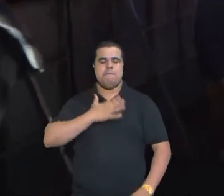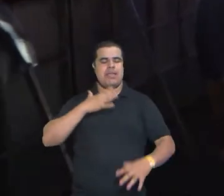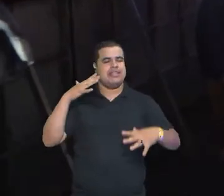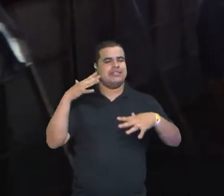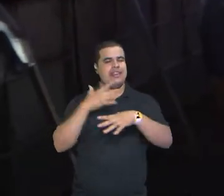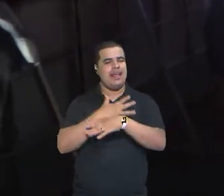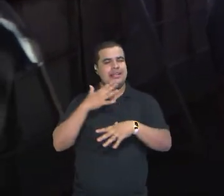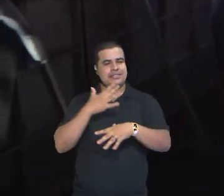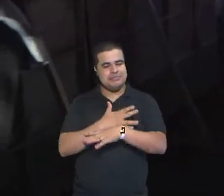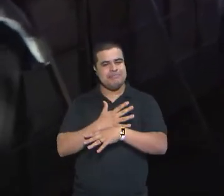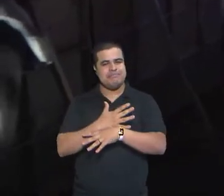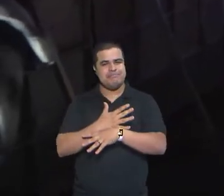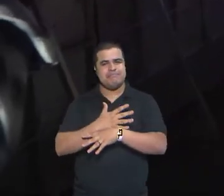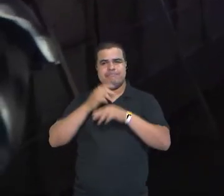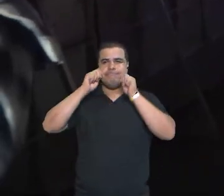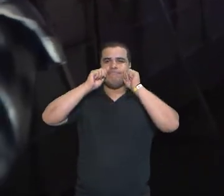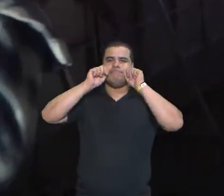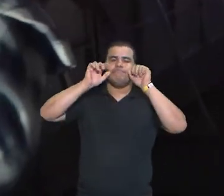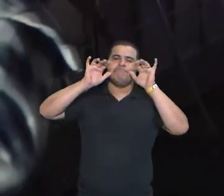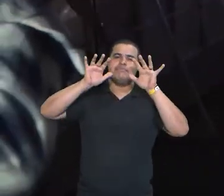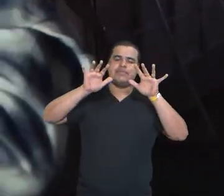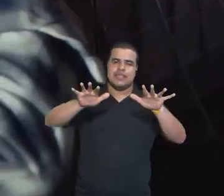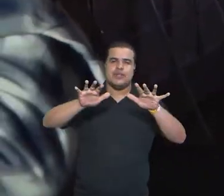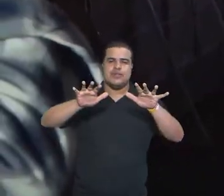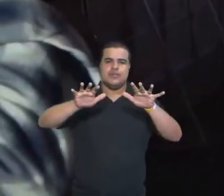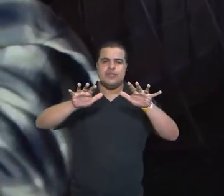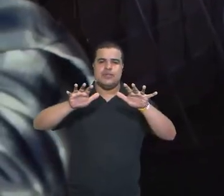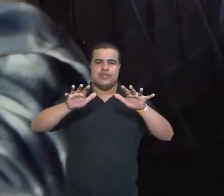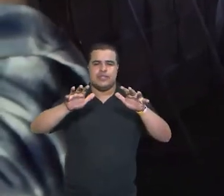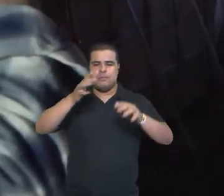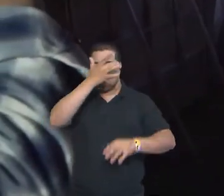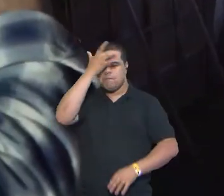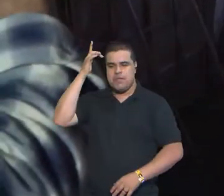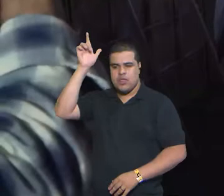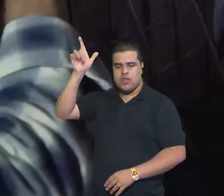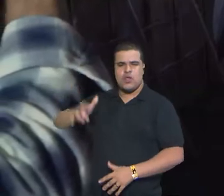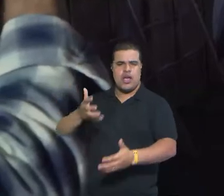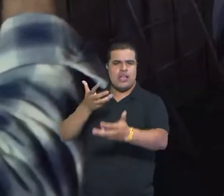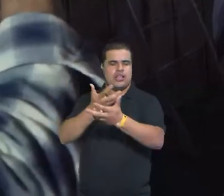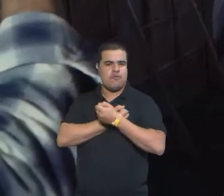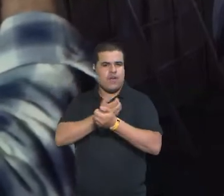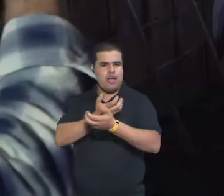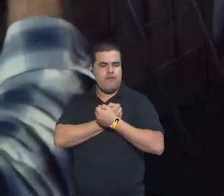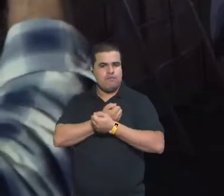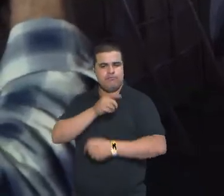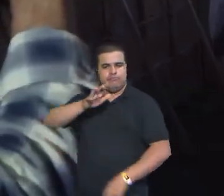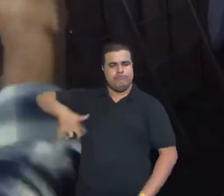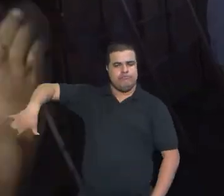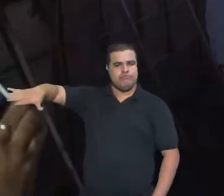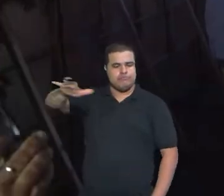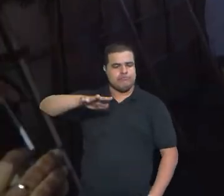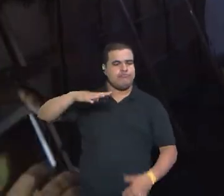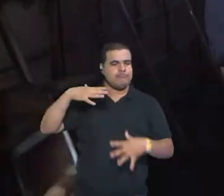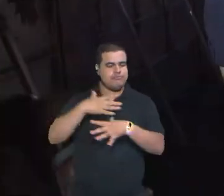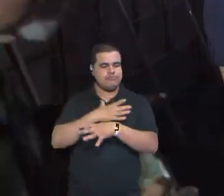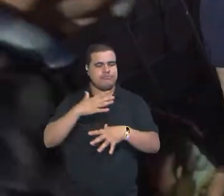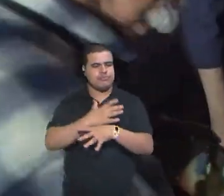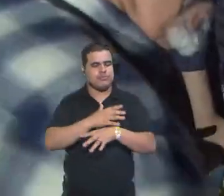cidade abençoa os salva-vidas da minha cidade abençoa